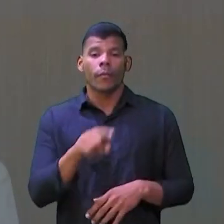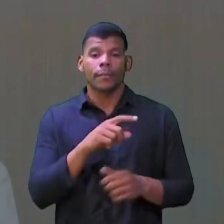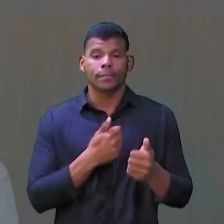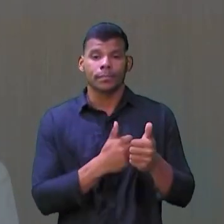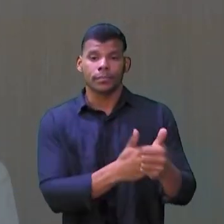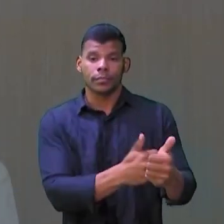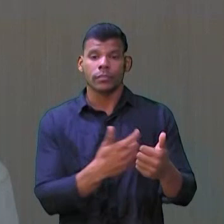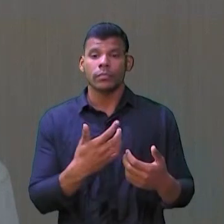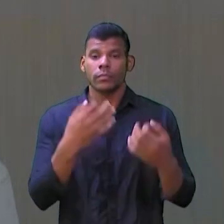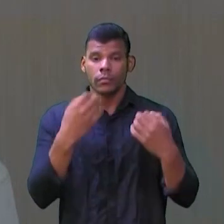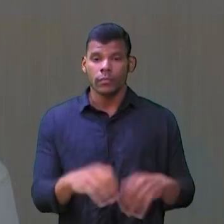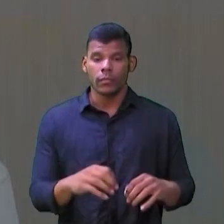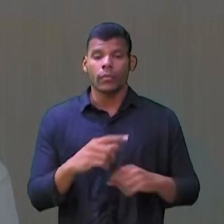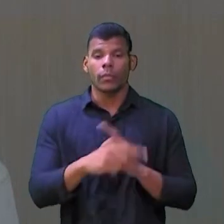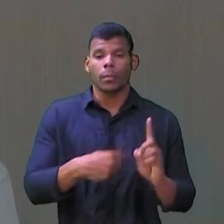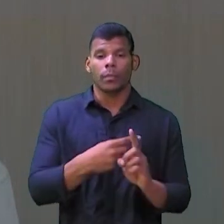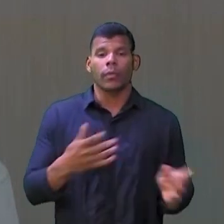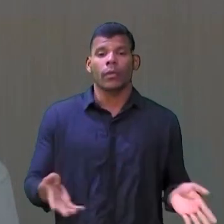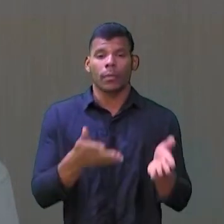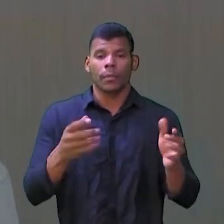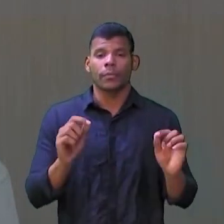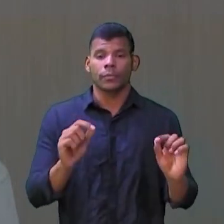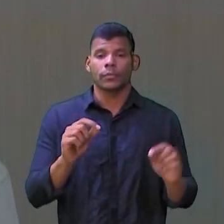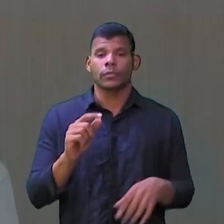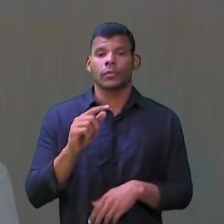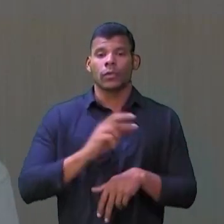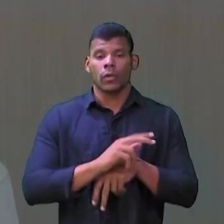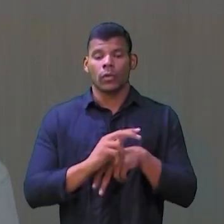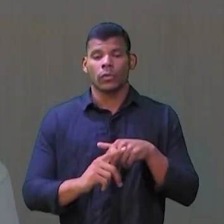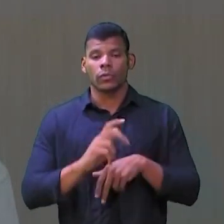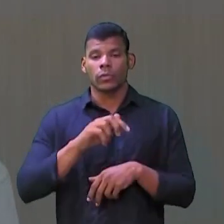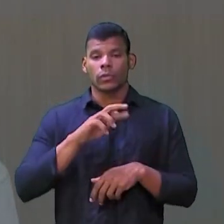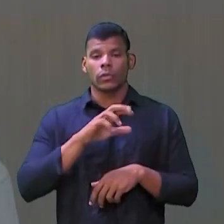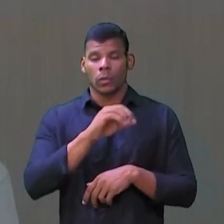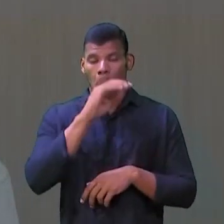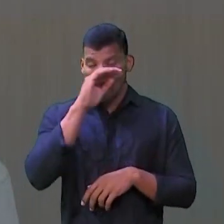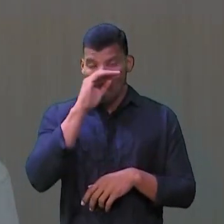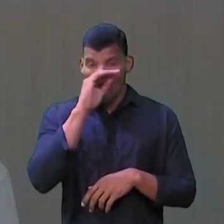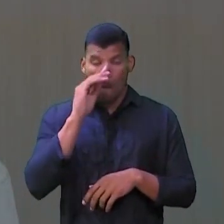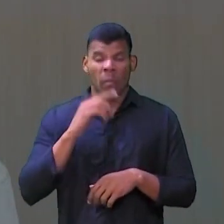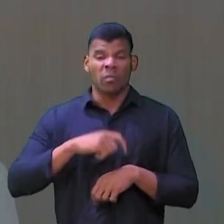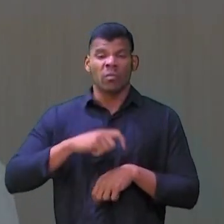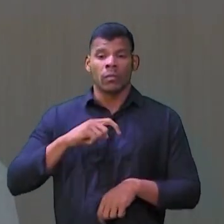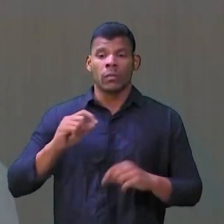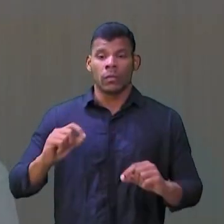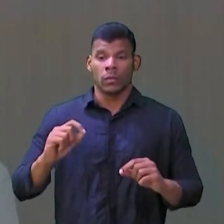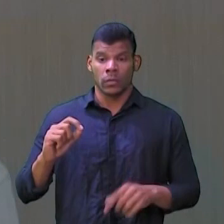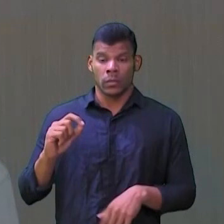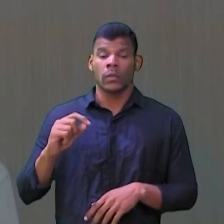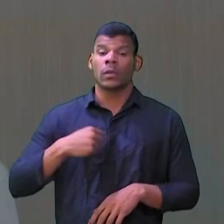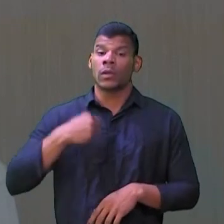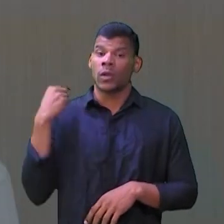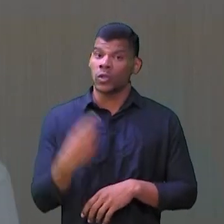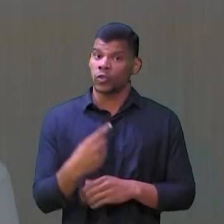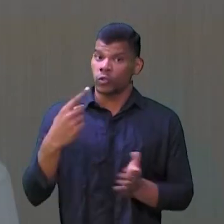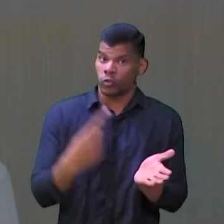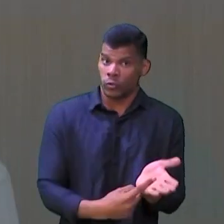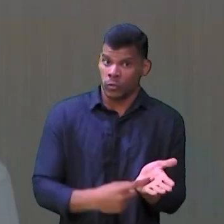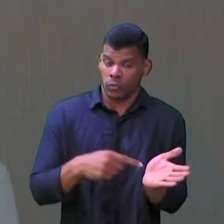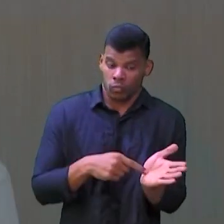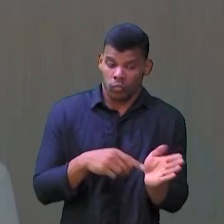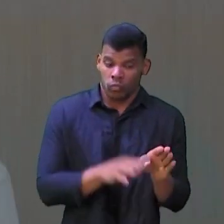perseguição injusta e motivada por questões de gênero. É tempo de reafirmarmos nosso compromisso